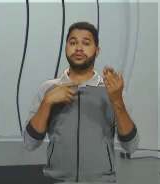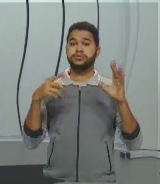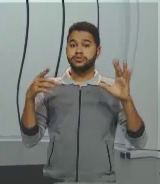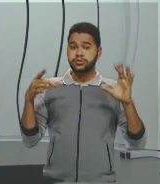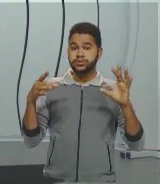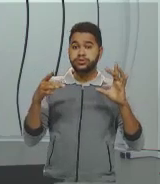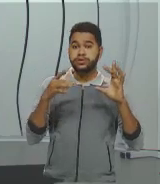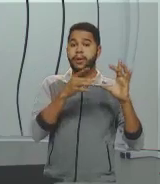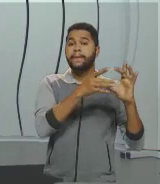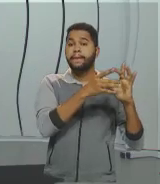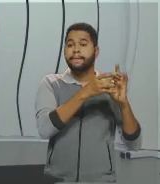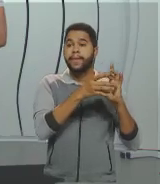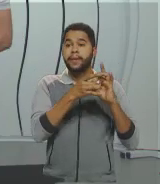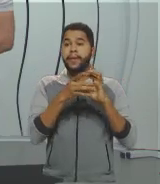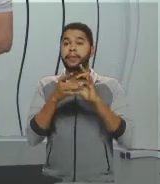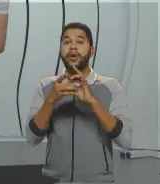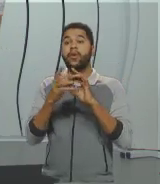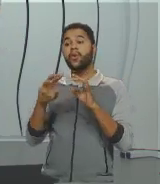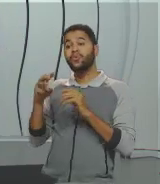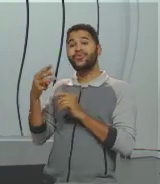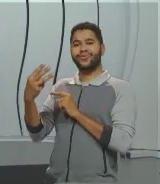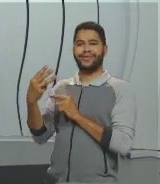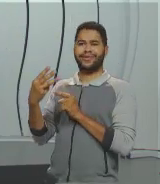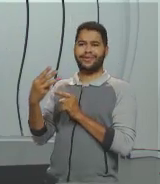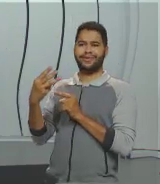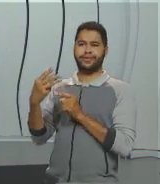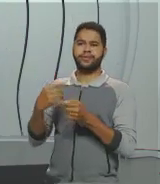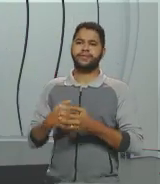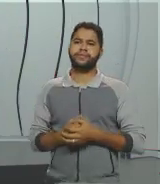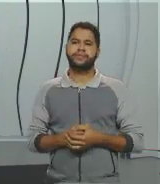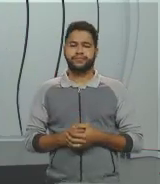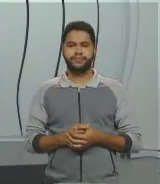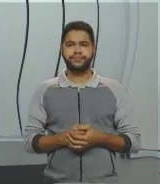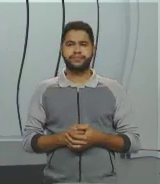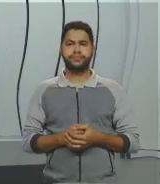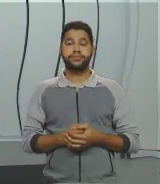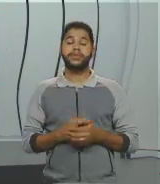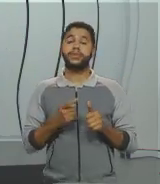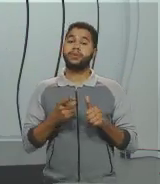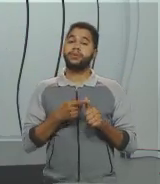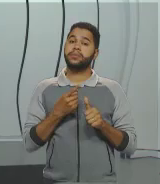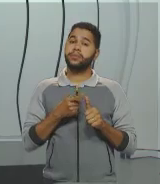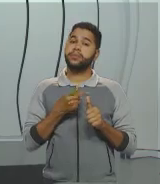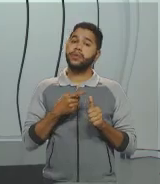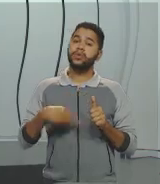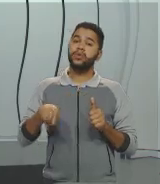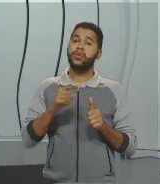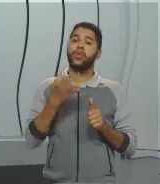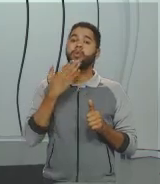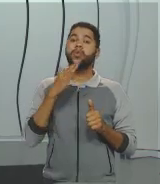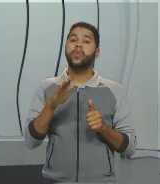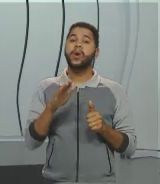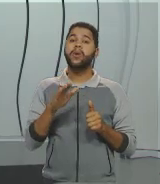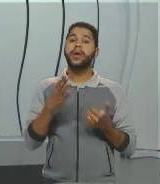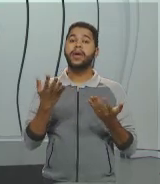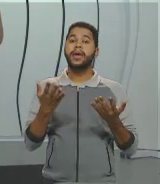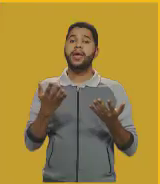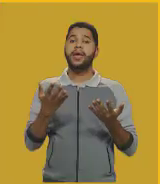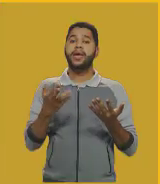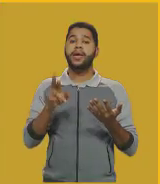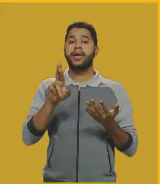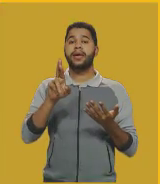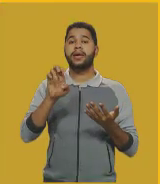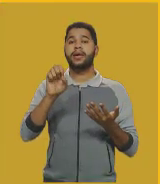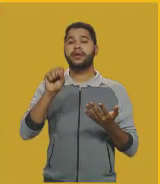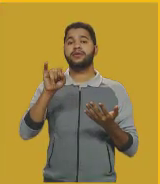em série com o terceiro resistor. Bom, para isso, primeira coisa, a gente vai achar qual que é a resistência equivalente desse conjunto